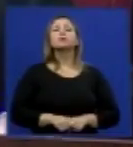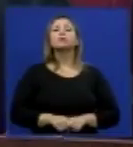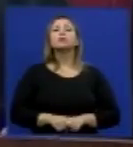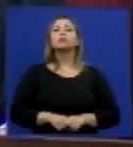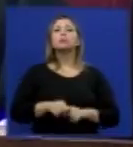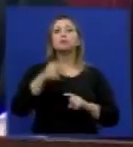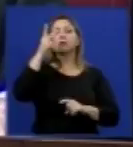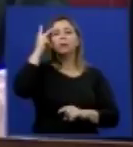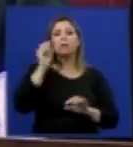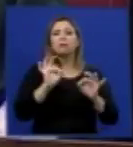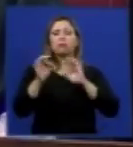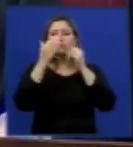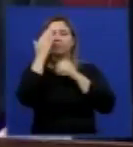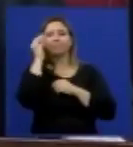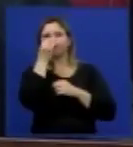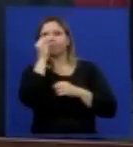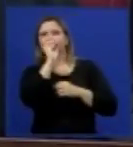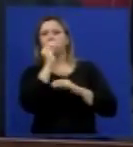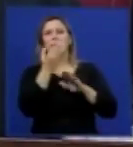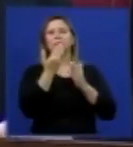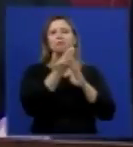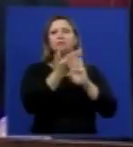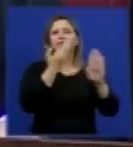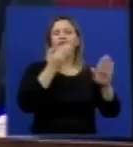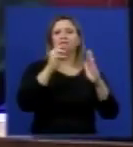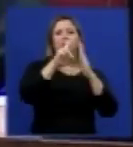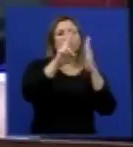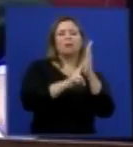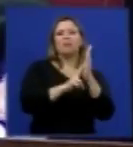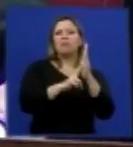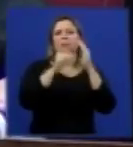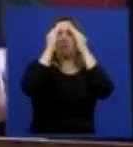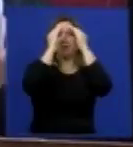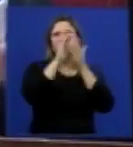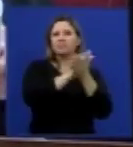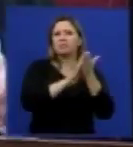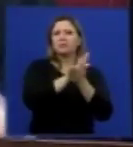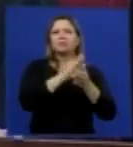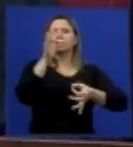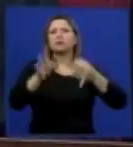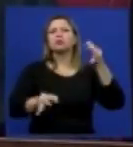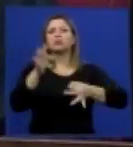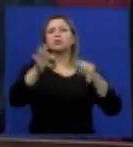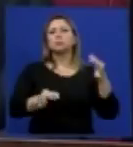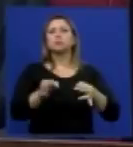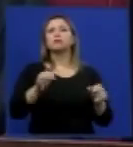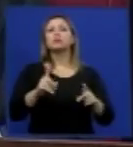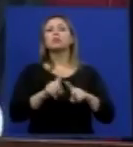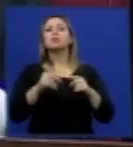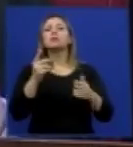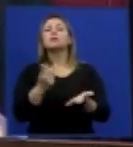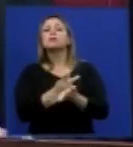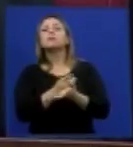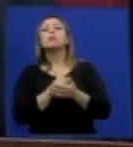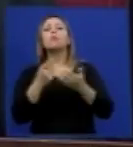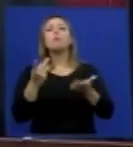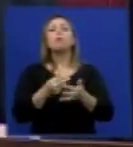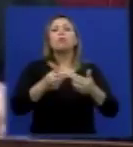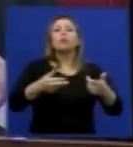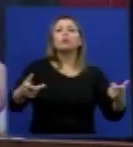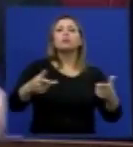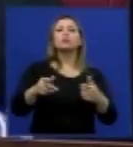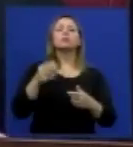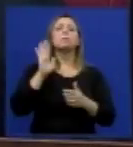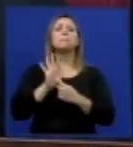foram afastados por essas decisões judiciais, simplesmente descrever factualmente o